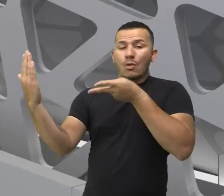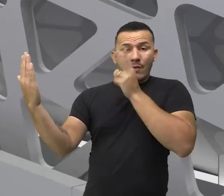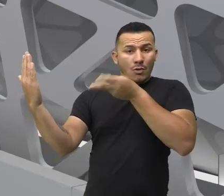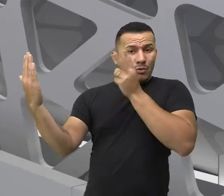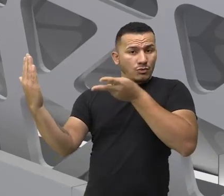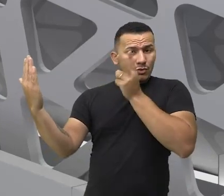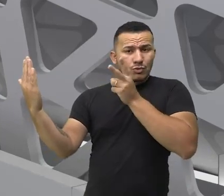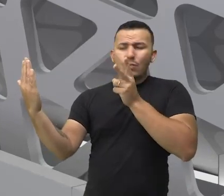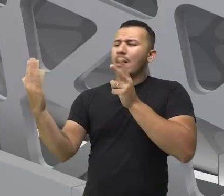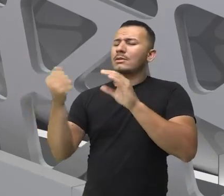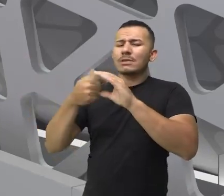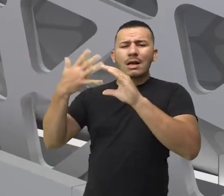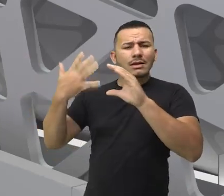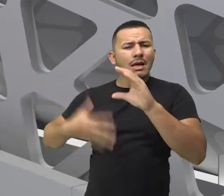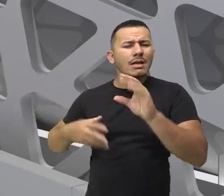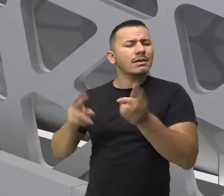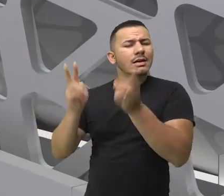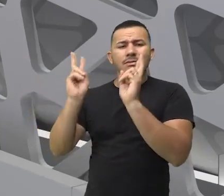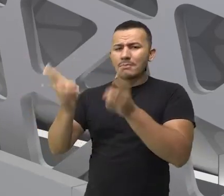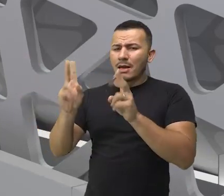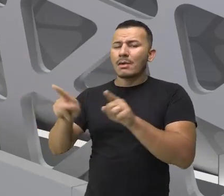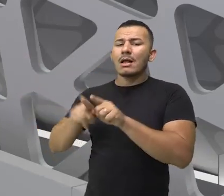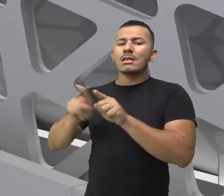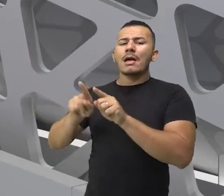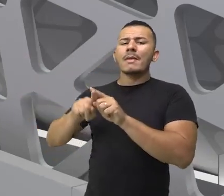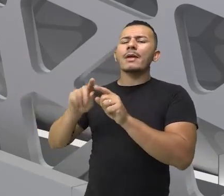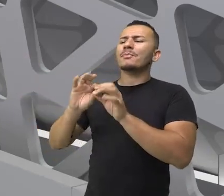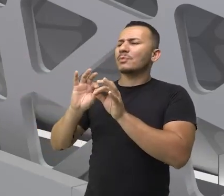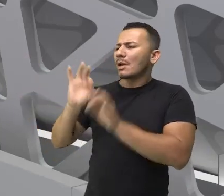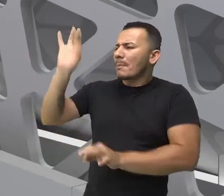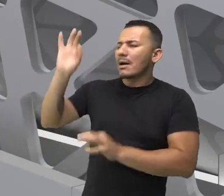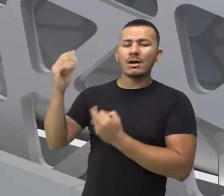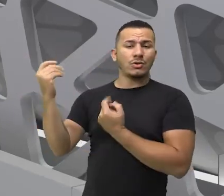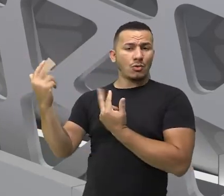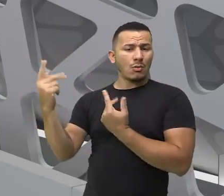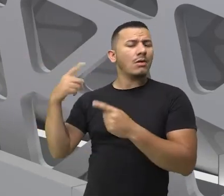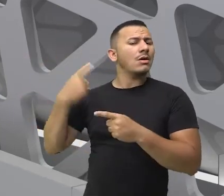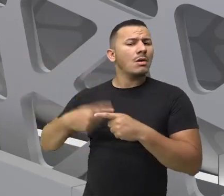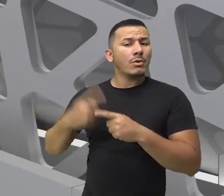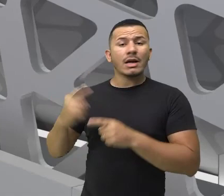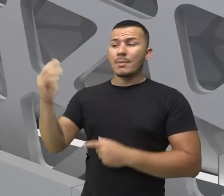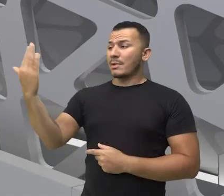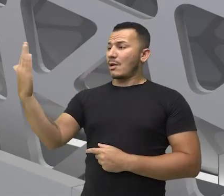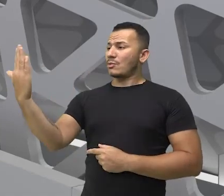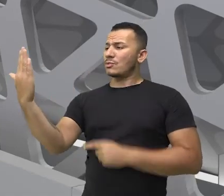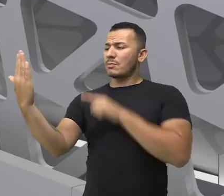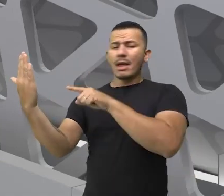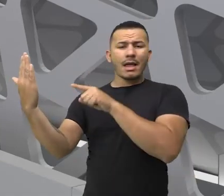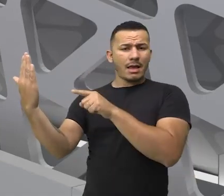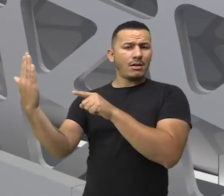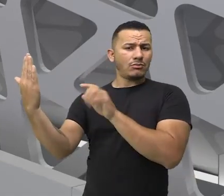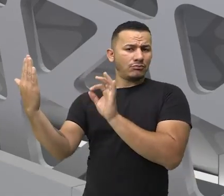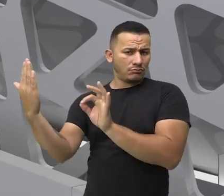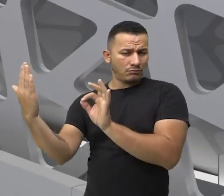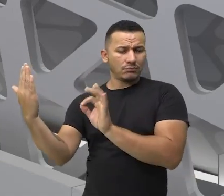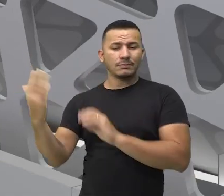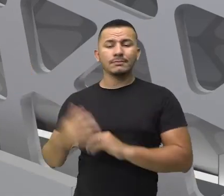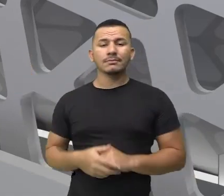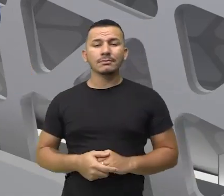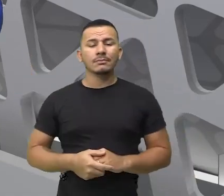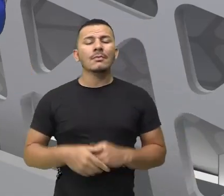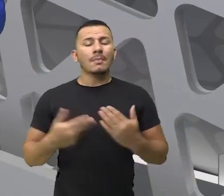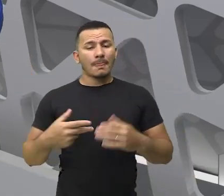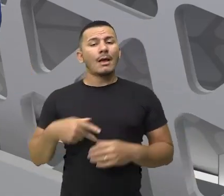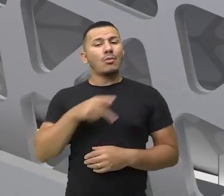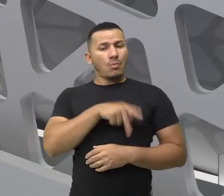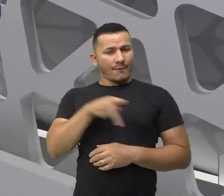manter as mesmas características e o mesmo tamanho, porque eu estou diante de um espelhinho bonitinho comportado. Então,